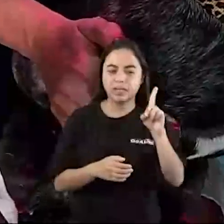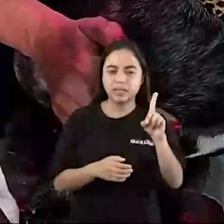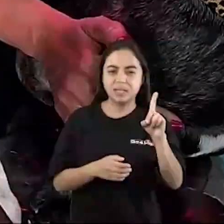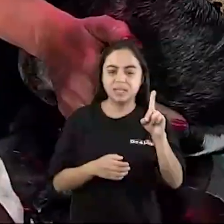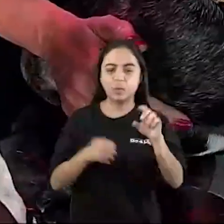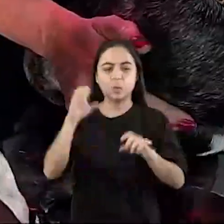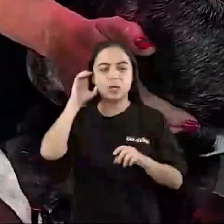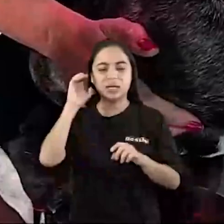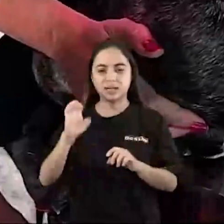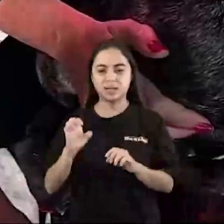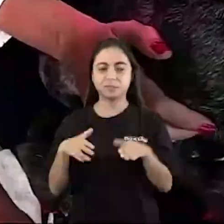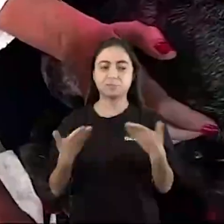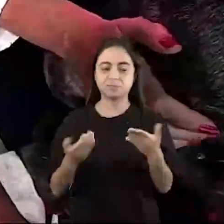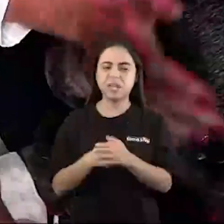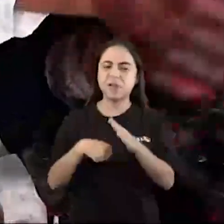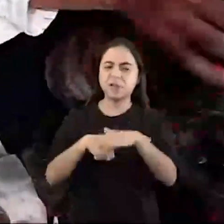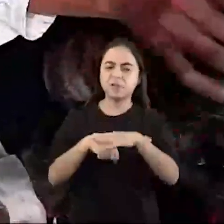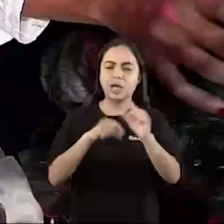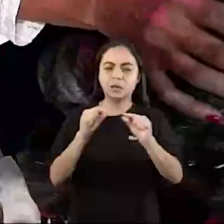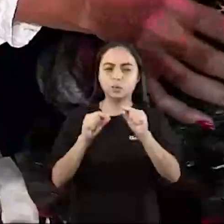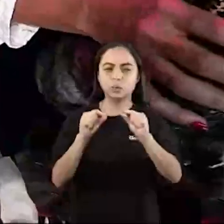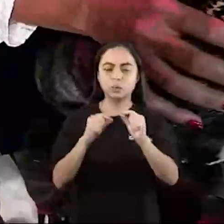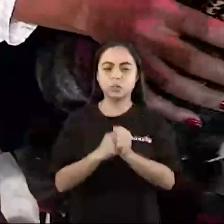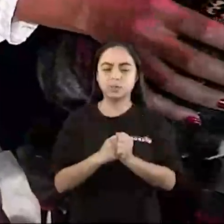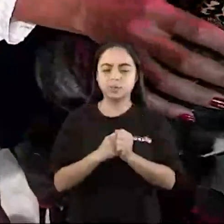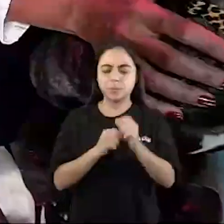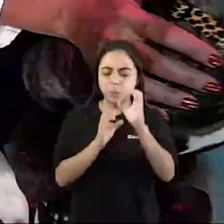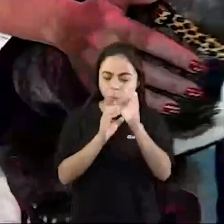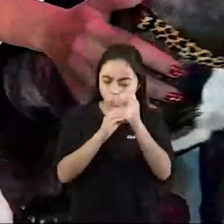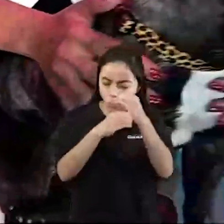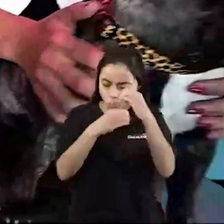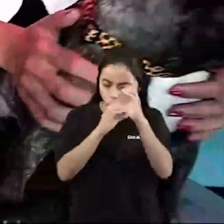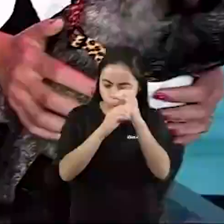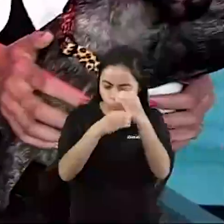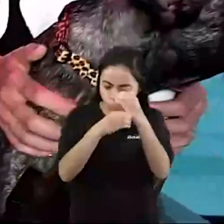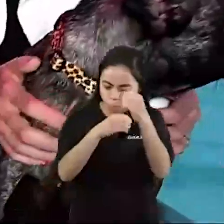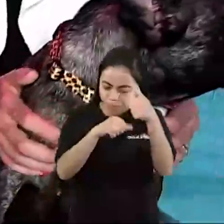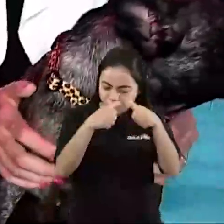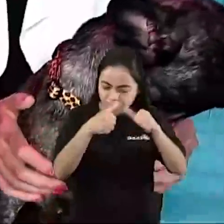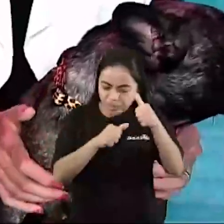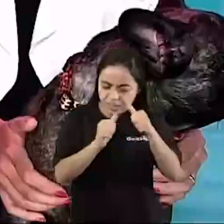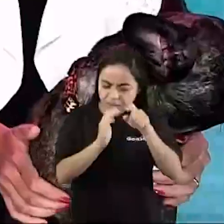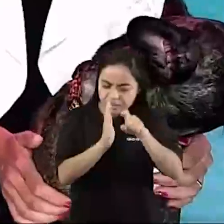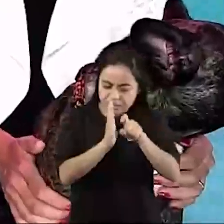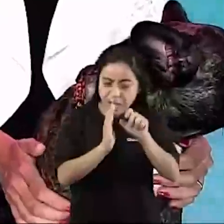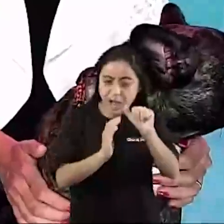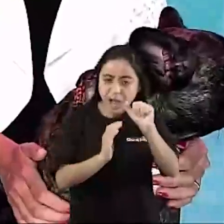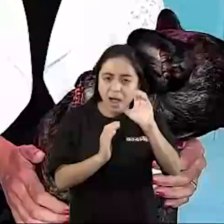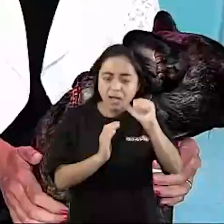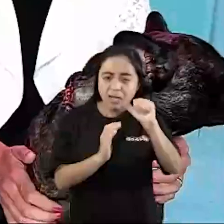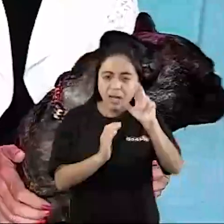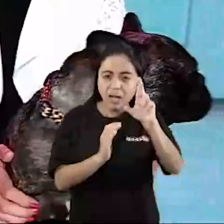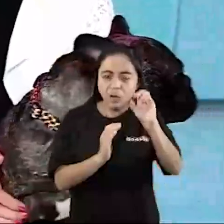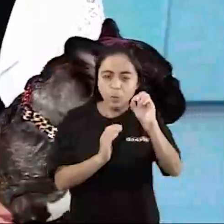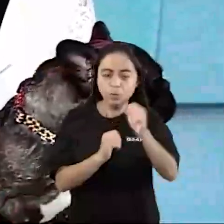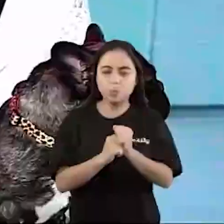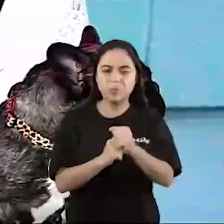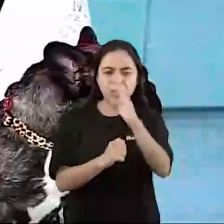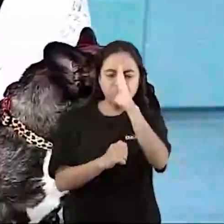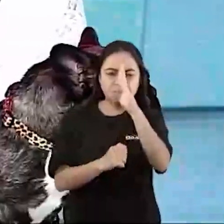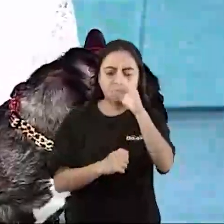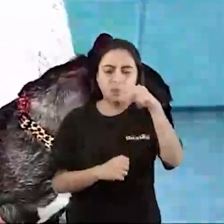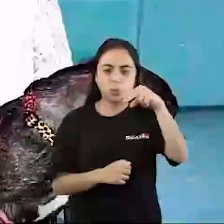Tudo bem? O que faz com isso aqui? Você pode ir direto no microscópio olhar para avaliar a presença de ácaros, principalmente o